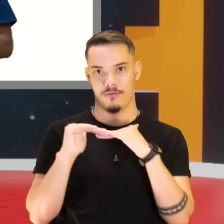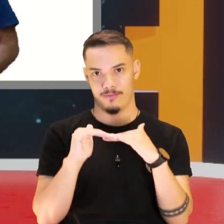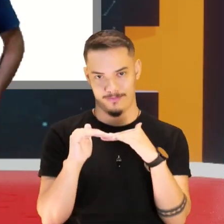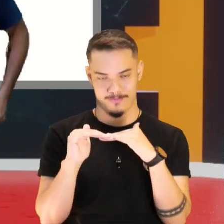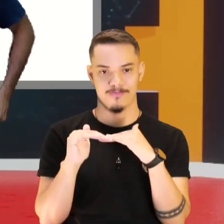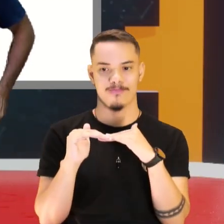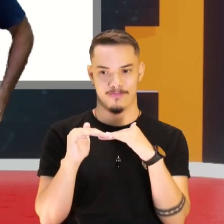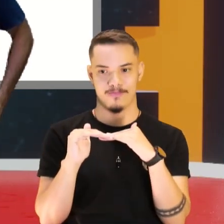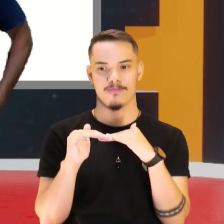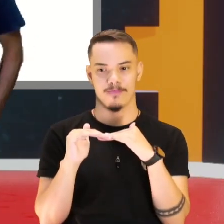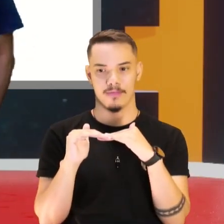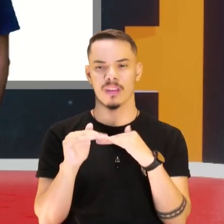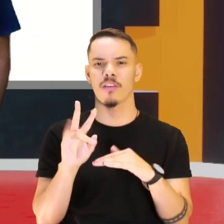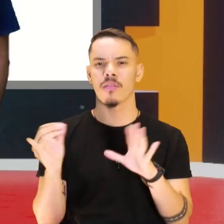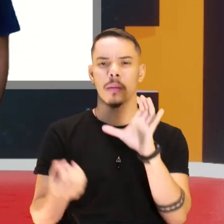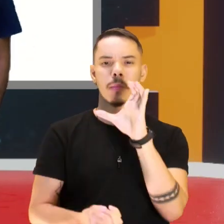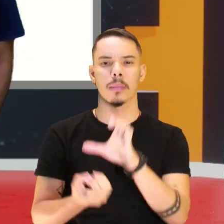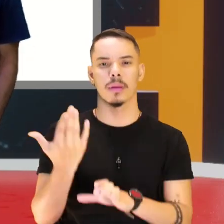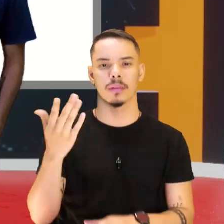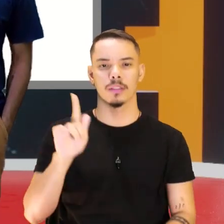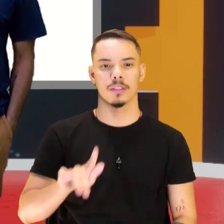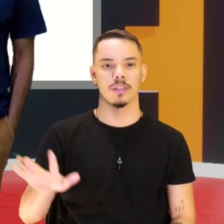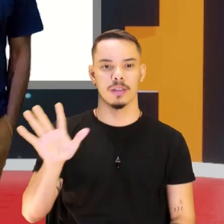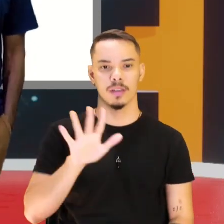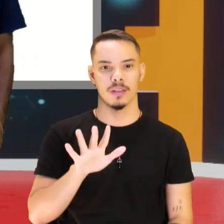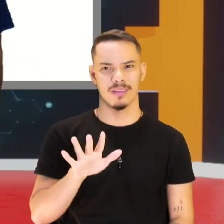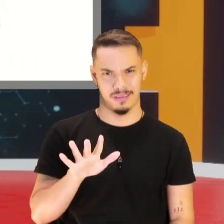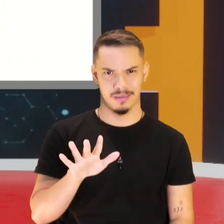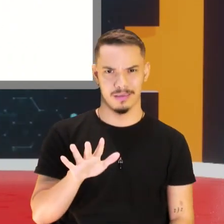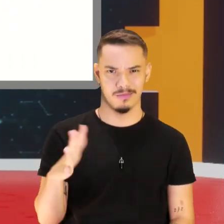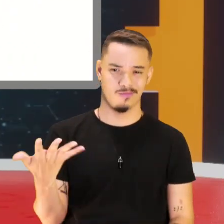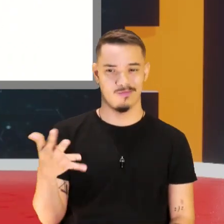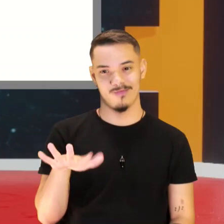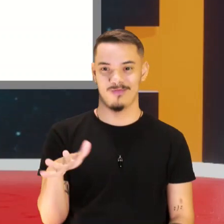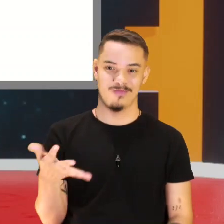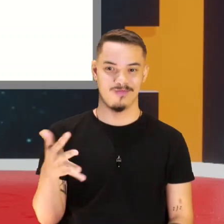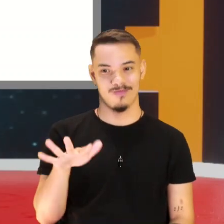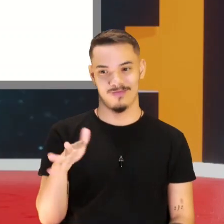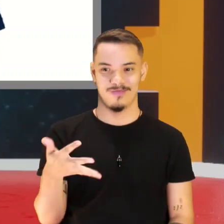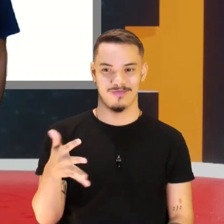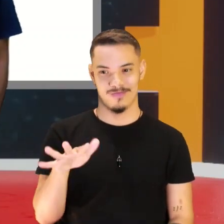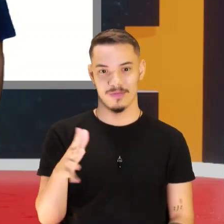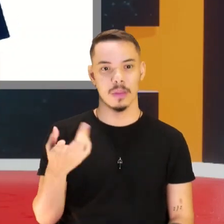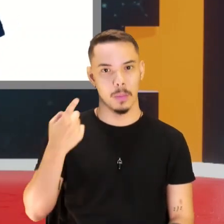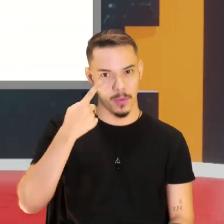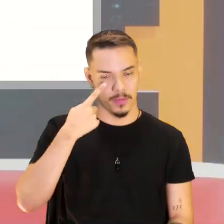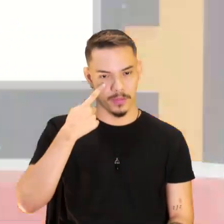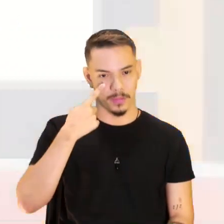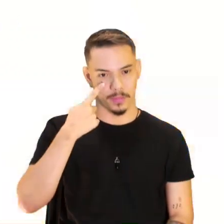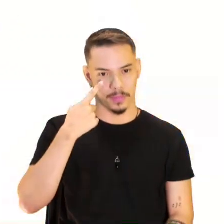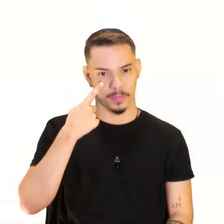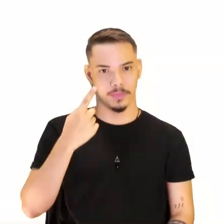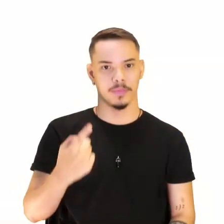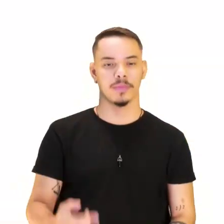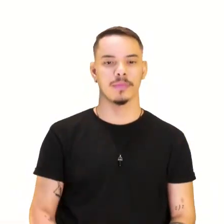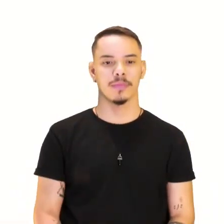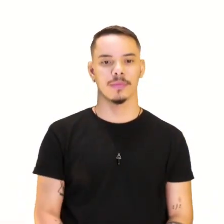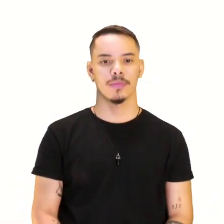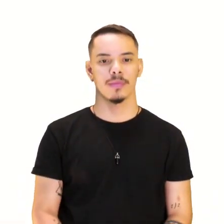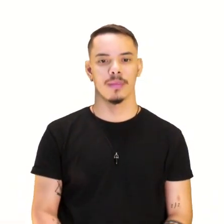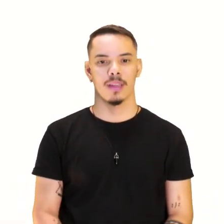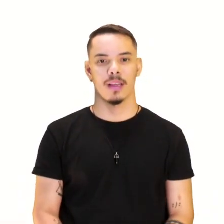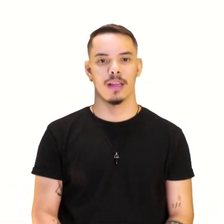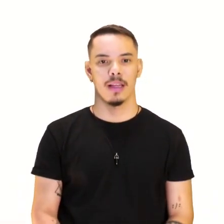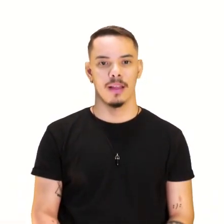Então ali, será que vai aparecer o termo geral? Marrom menos. Vamos lá ver isso geometricamente? Olha lá na